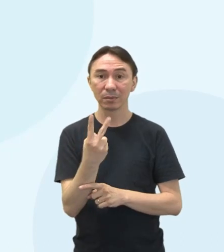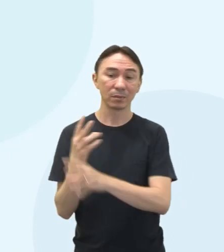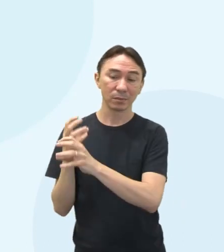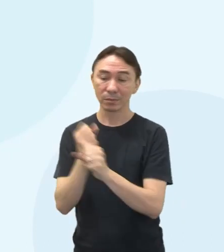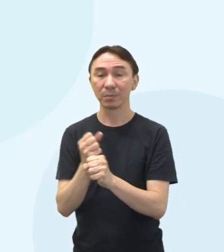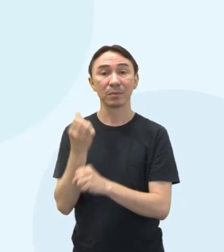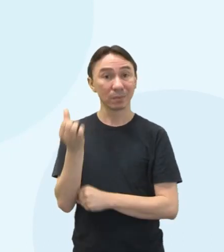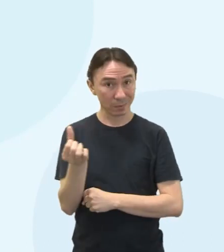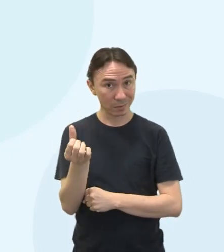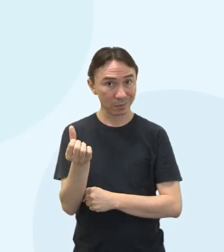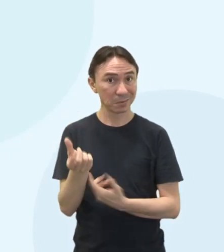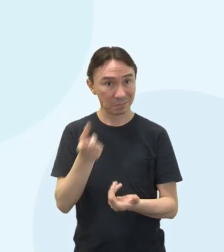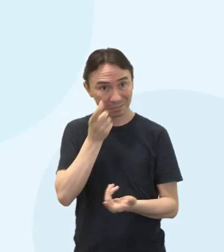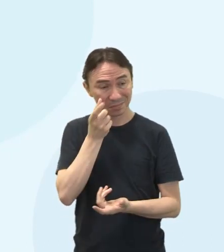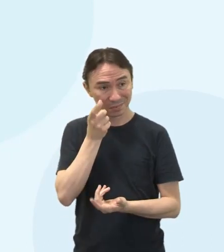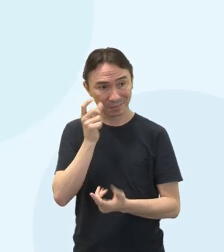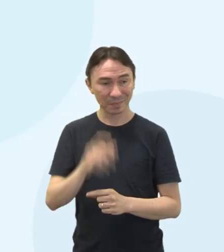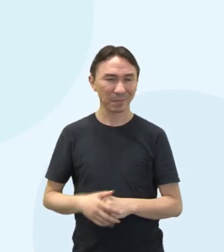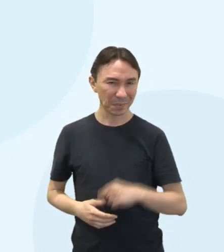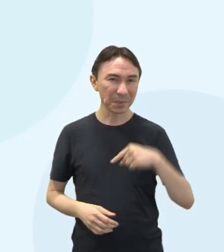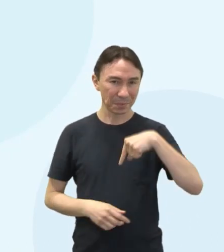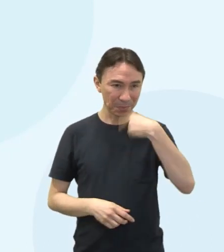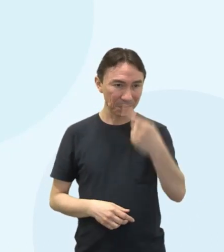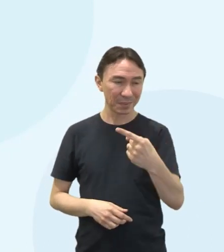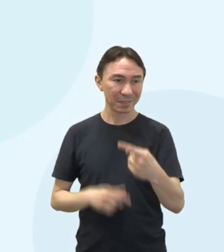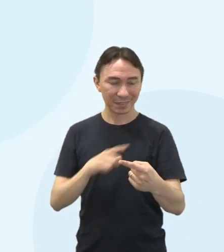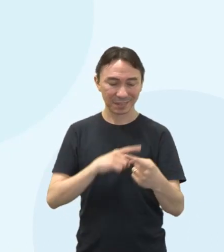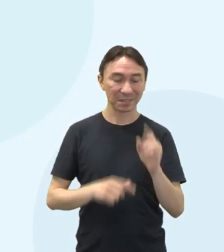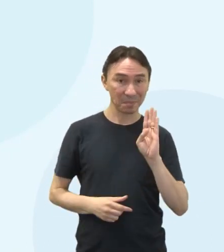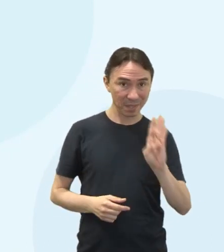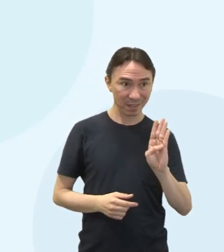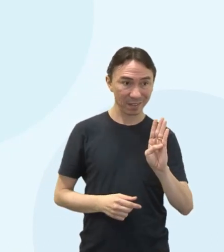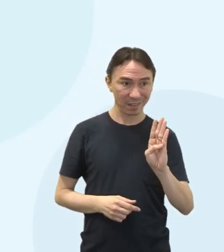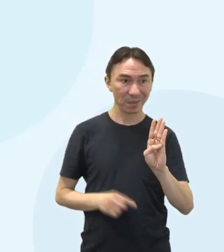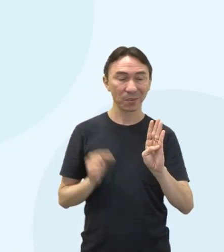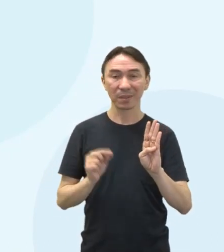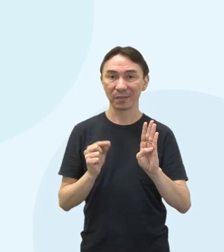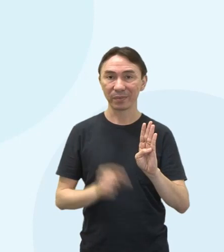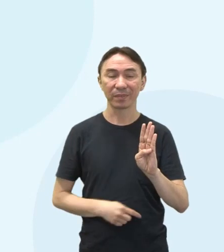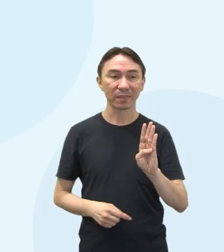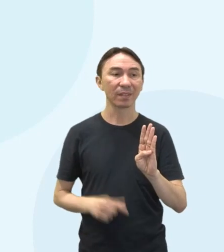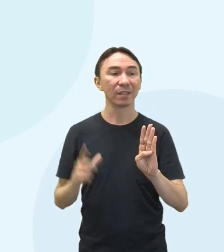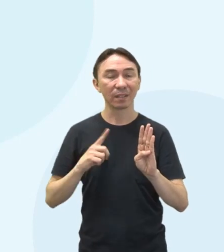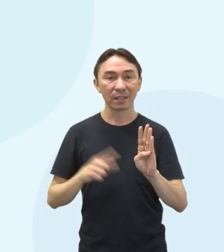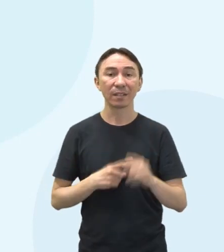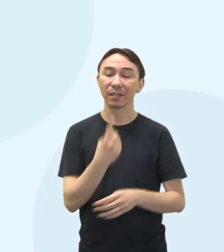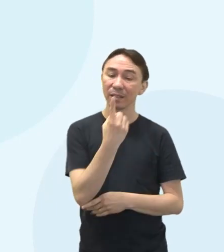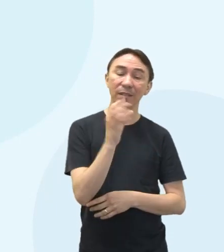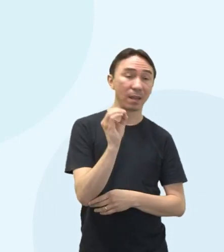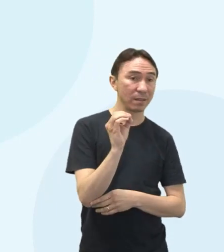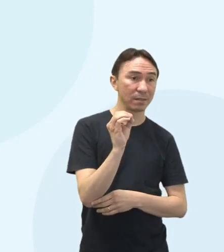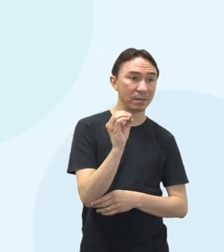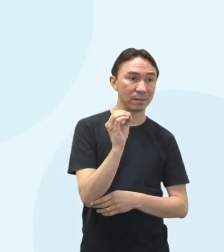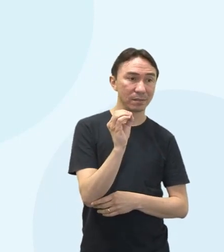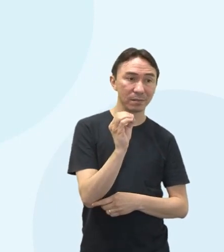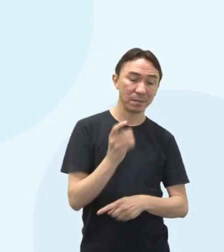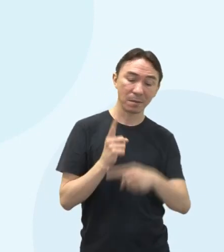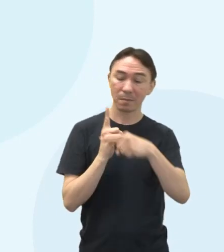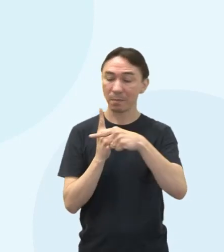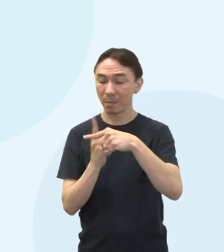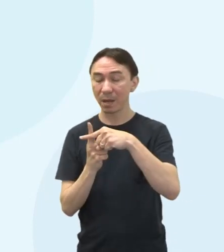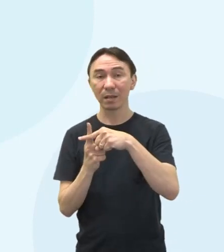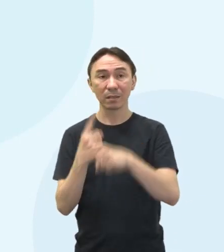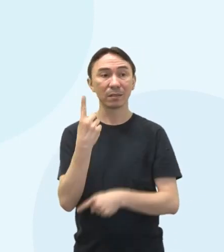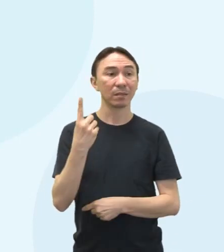né na Outra Sequência na sequência que foi proposta na letra B é nós temos o primeiro elemento que é desce e o segundo